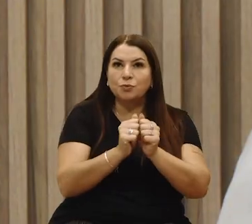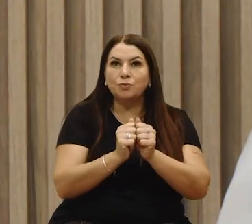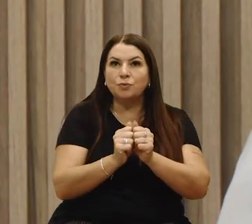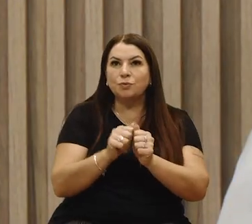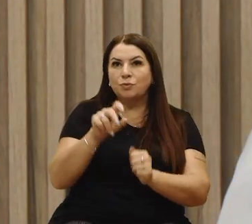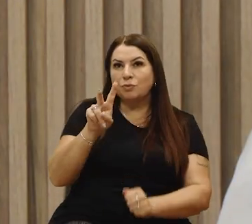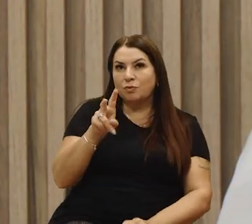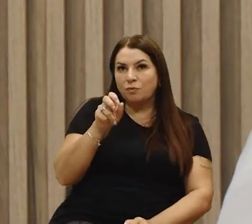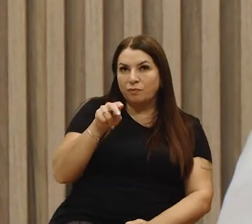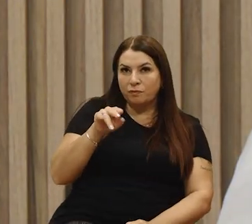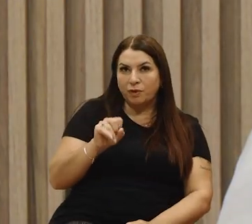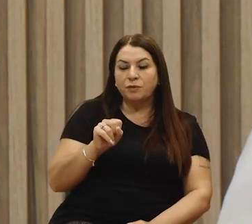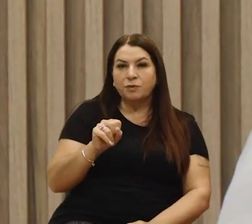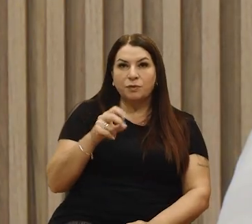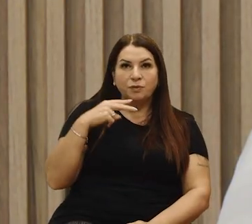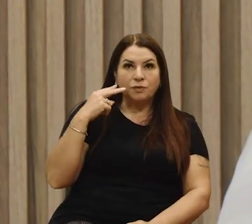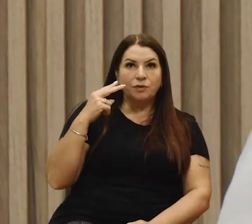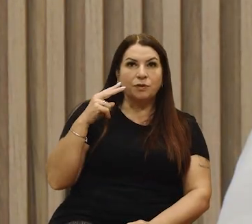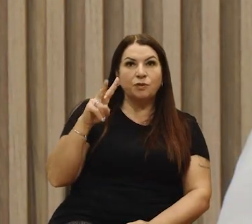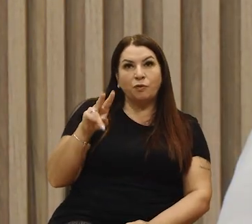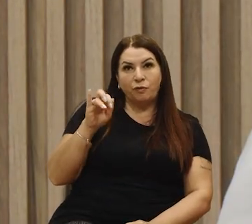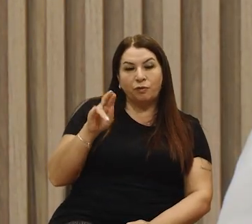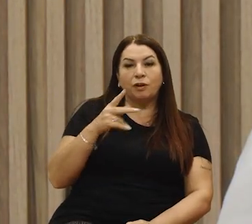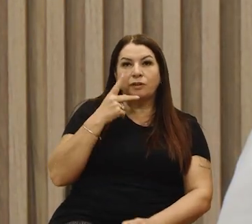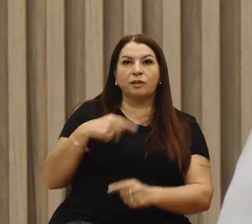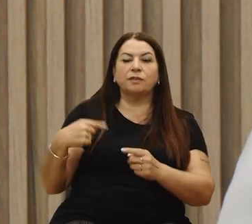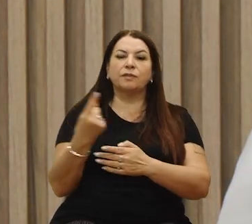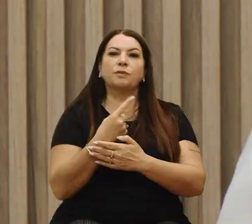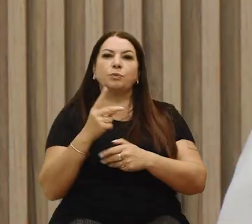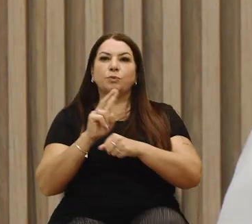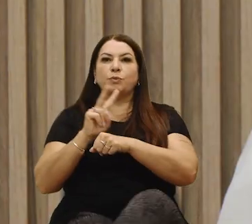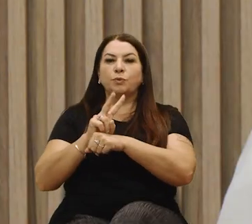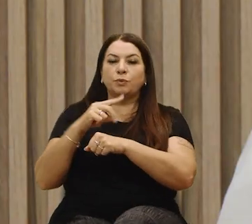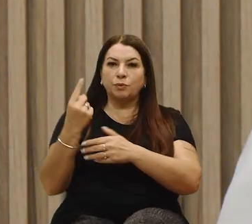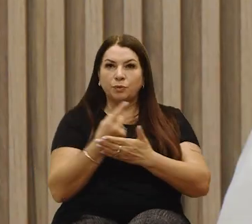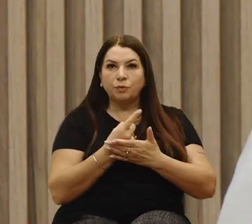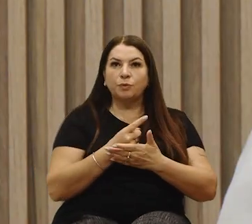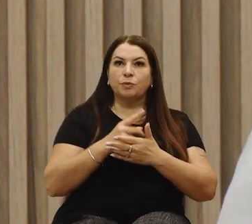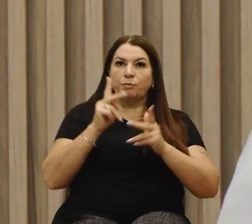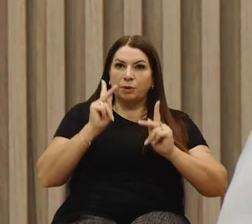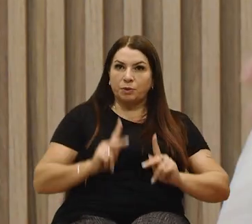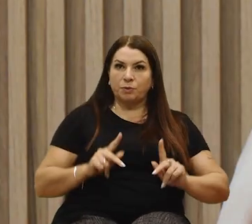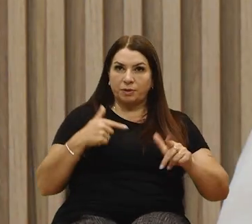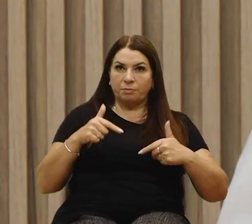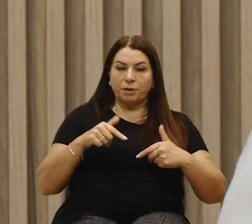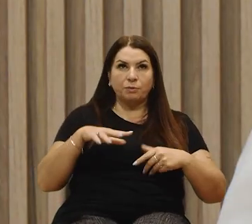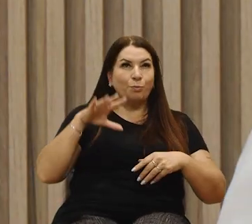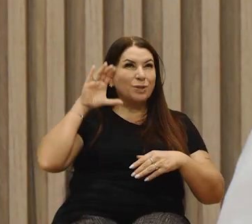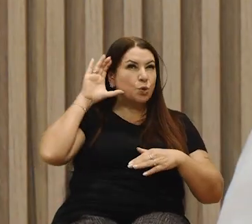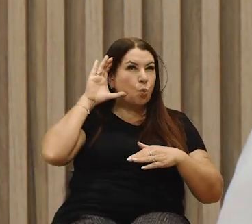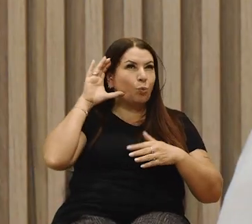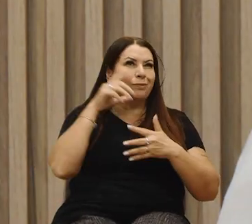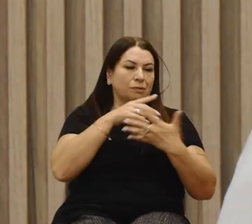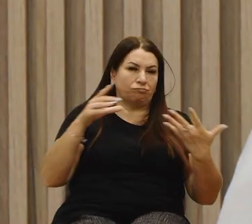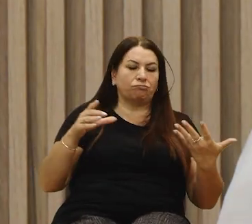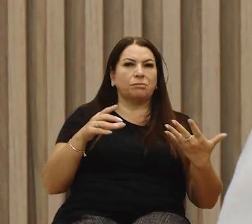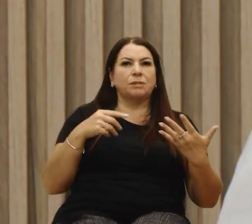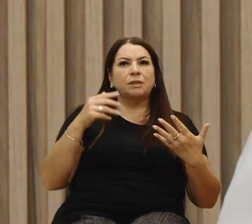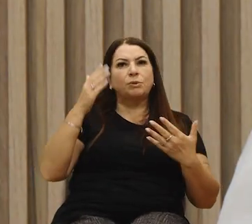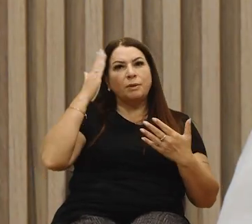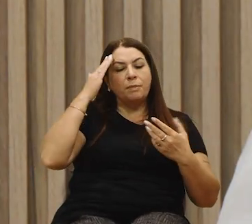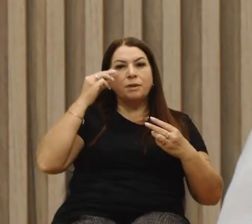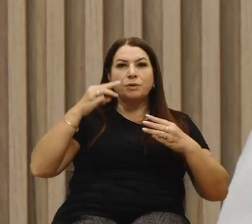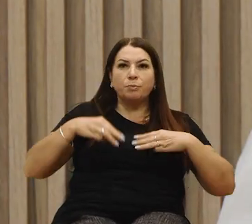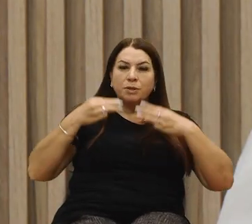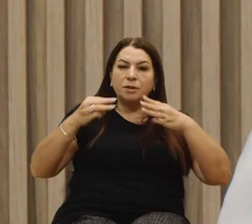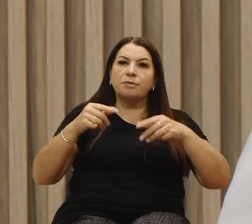Vânios, o Vitor estava nos falando sobre esse cuidado com o trabalhador, essa escuta. Eu quero saber se o Ministério do